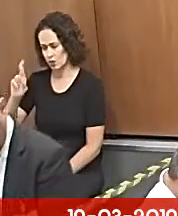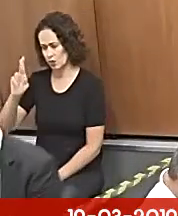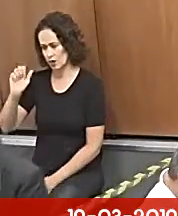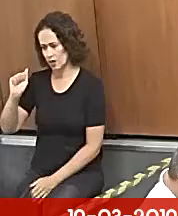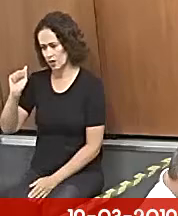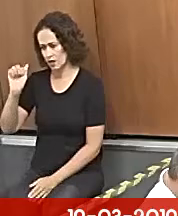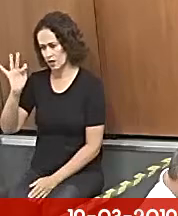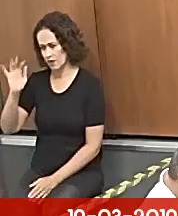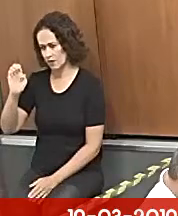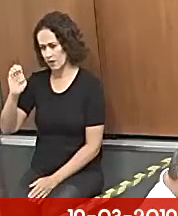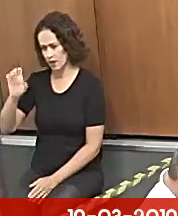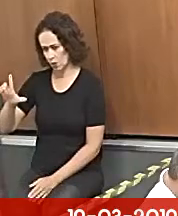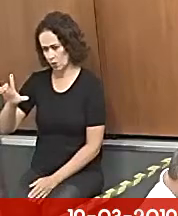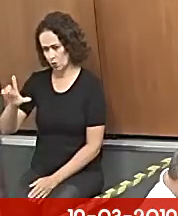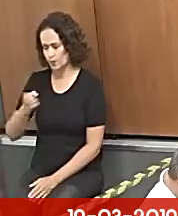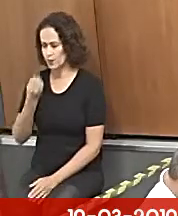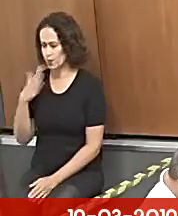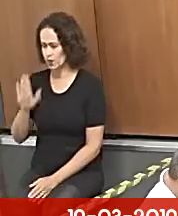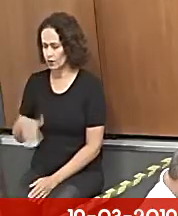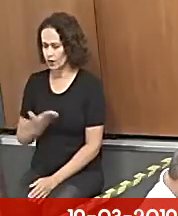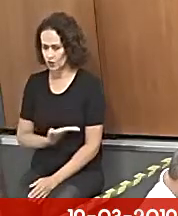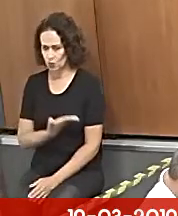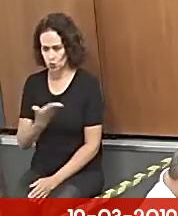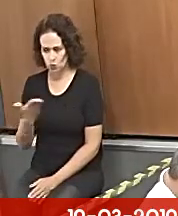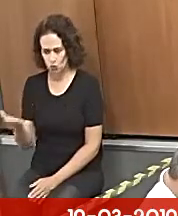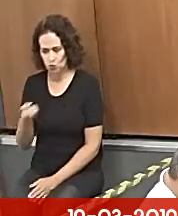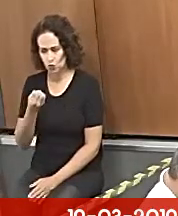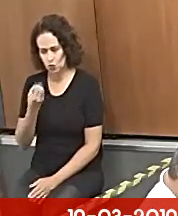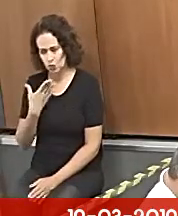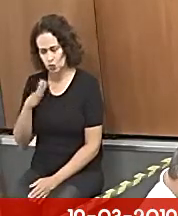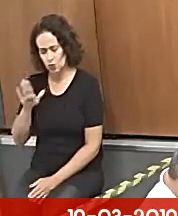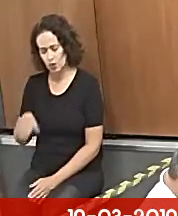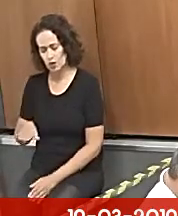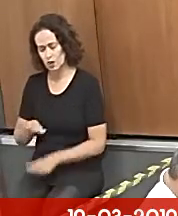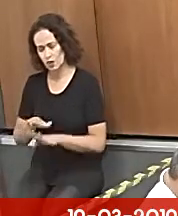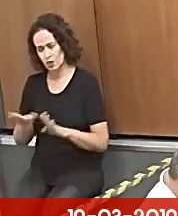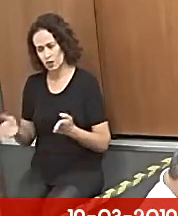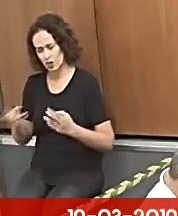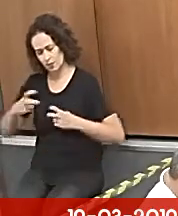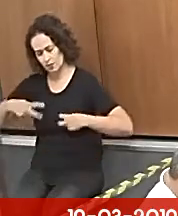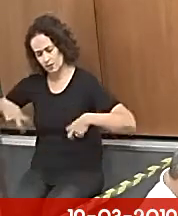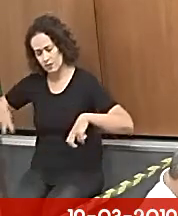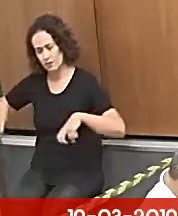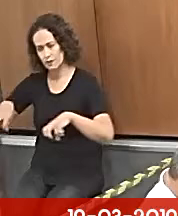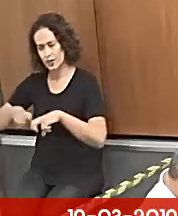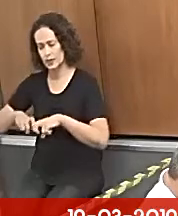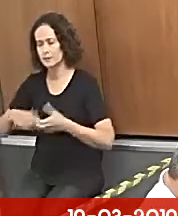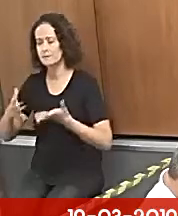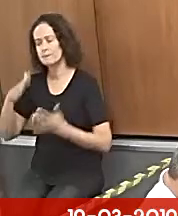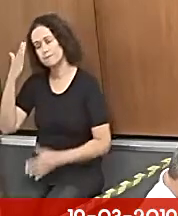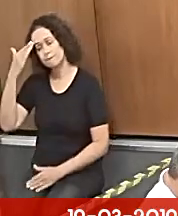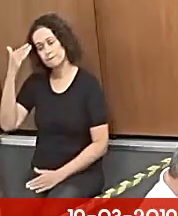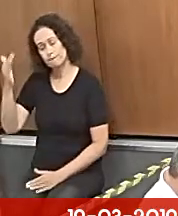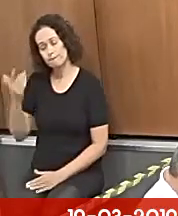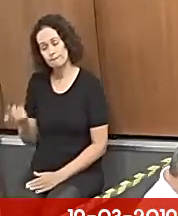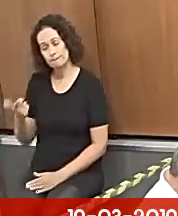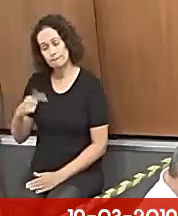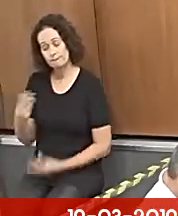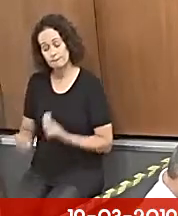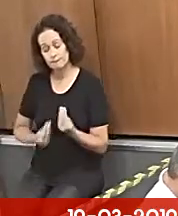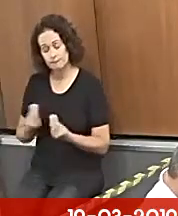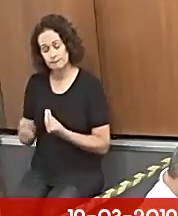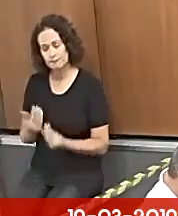todos em todos pra gente boa tarde amiguinhas gostaria de agradecer mais uma vez nem o quanto é importante